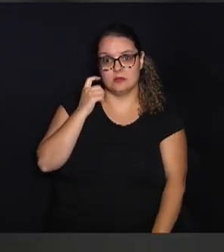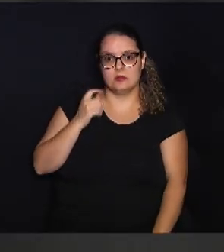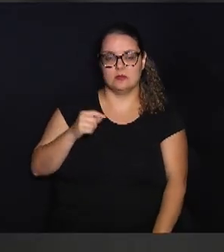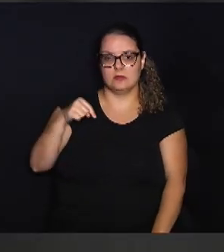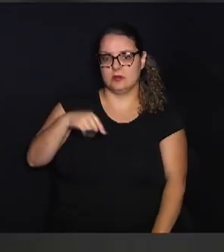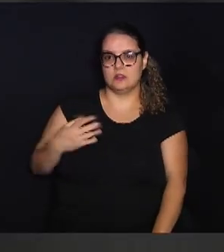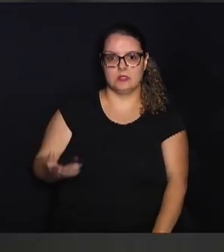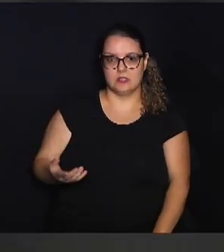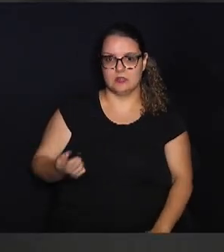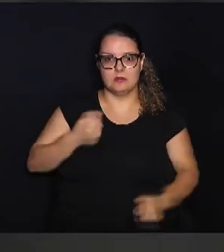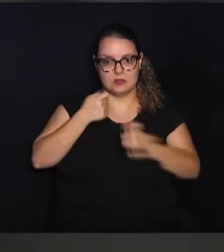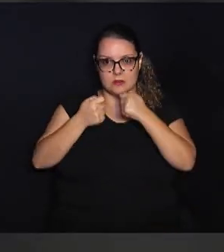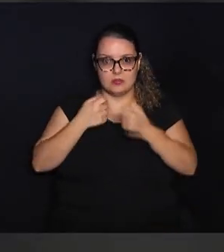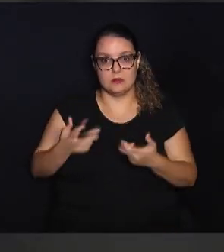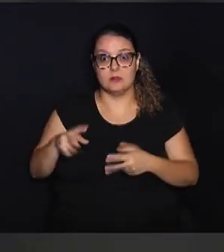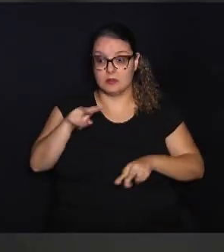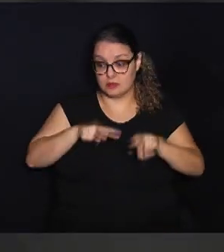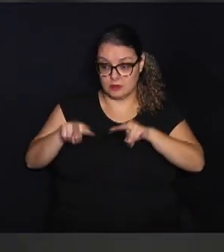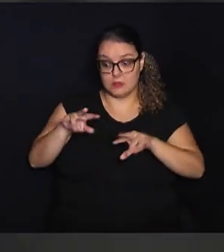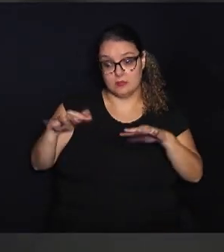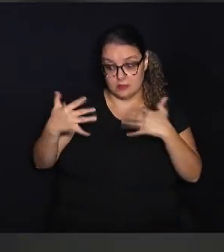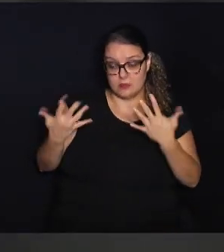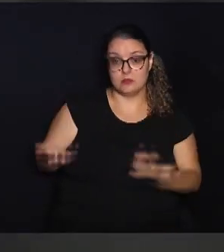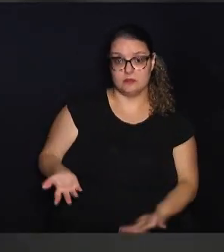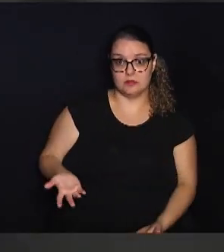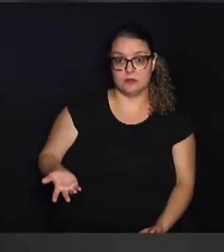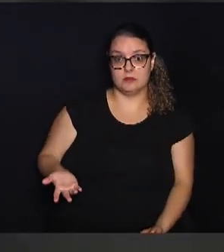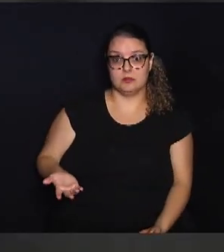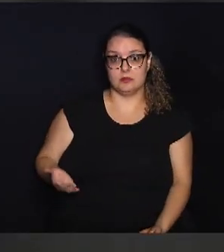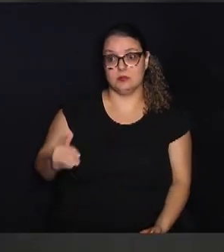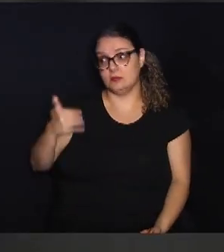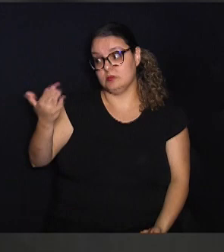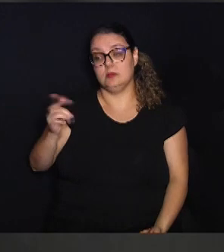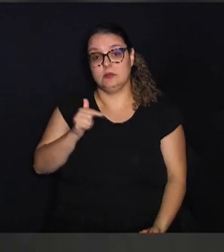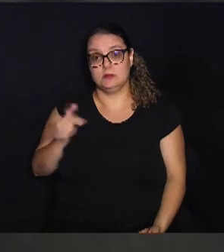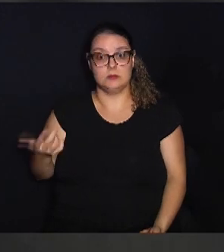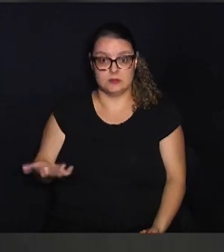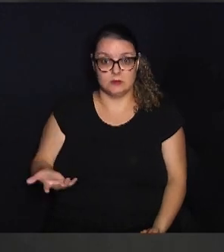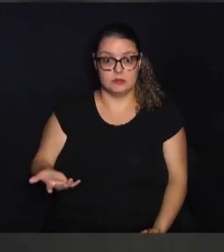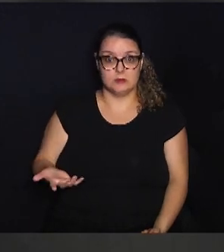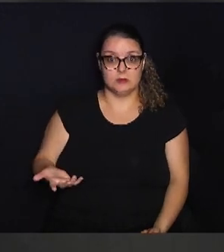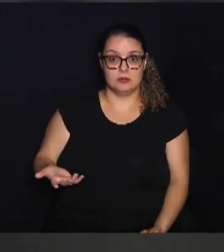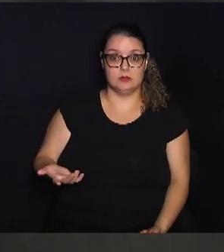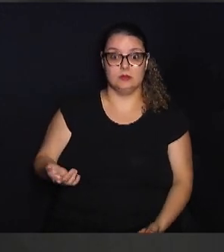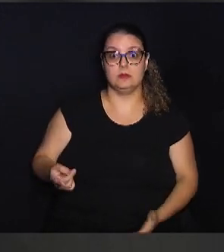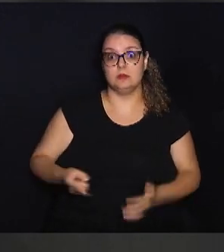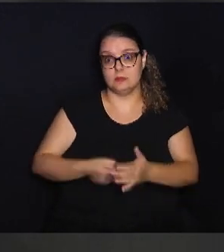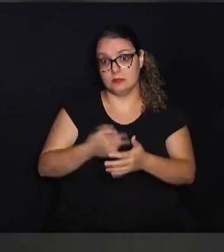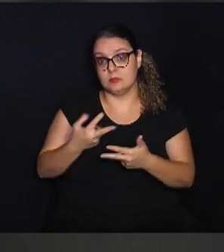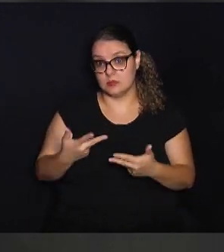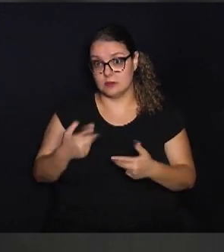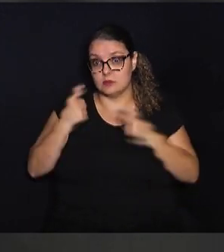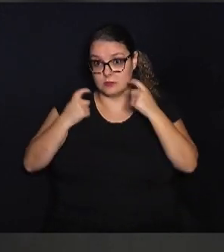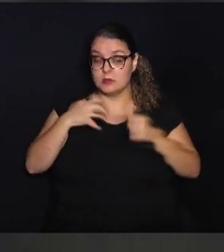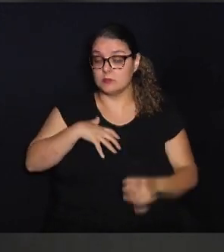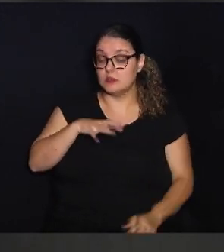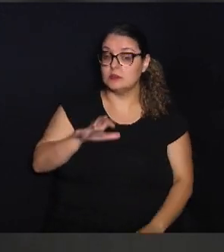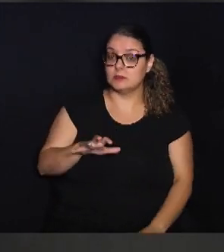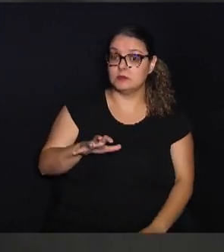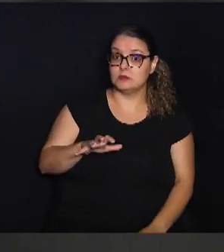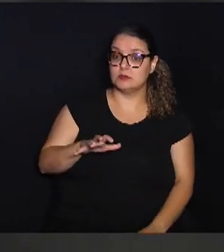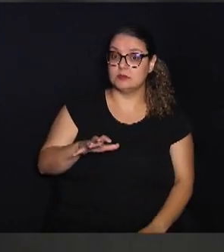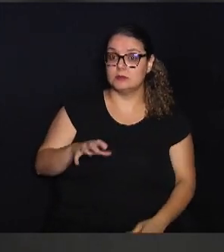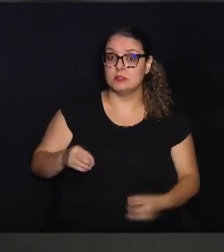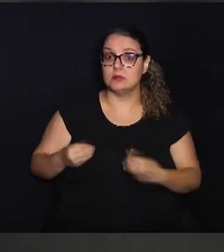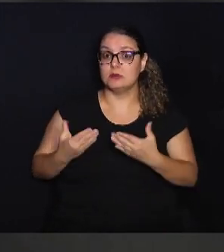estou sendo entrevistado, uma visibilidade, né? Então o cara que está de fora não tem. Então, a primeira coisa que me preocupa é isso, né? É você dar muita